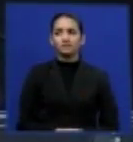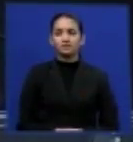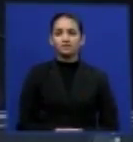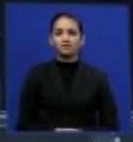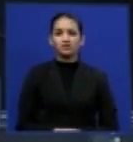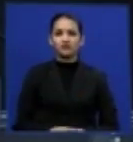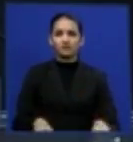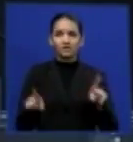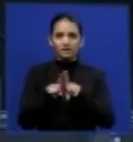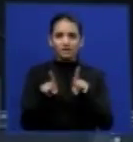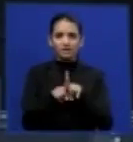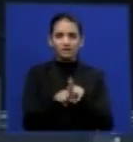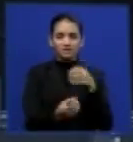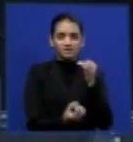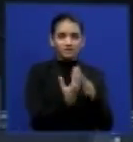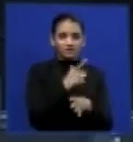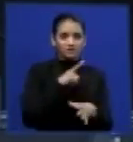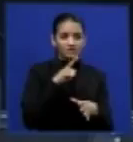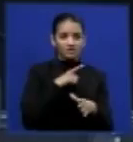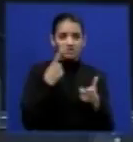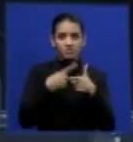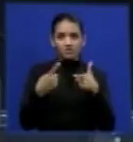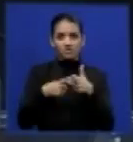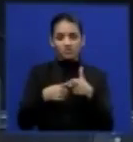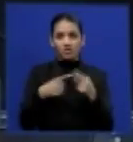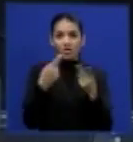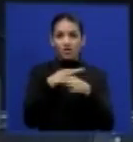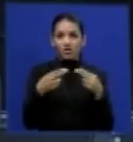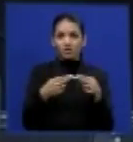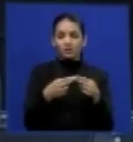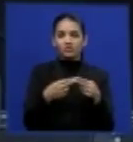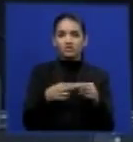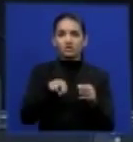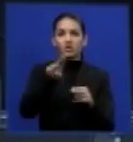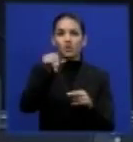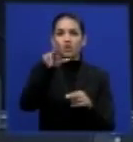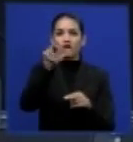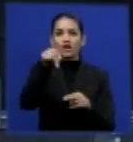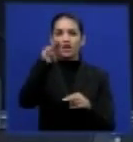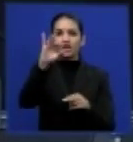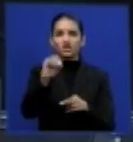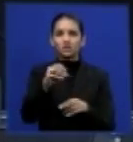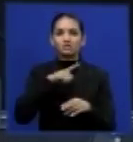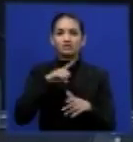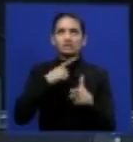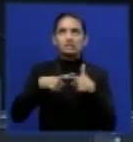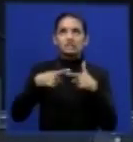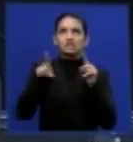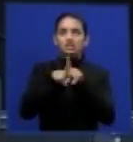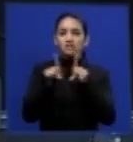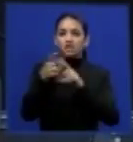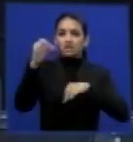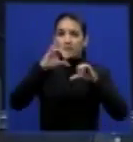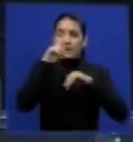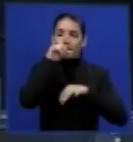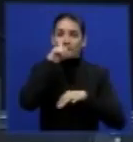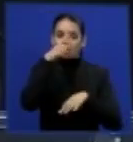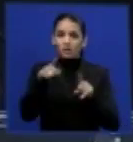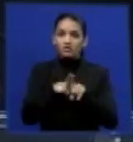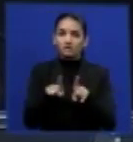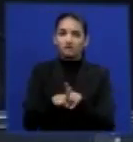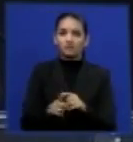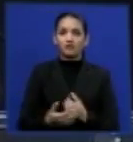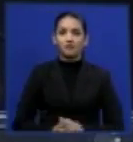é uma das fontes de dioxinas e furanos que são um dos Pops né mais conhecidos são substâncias carcinogênicas